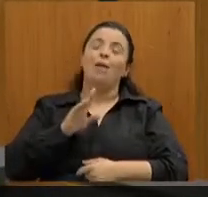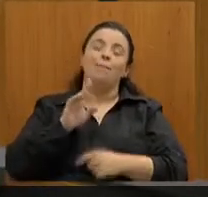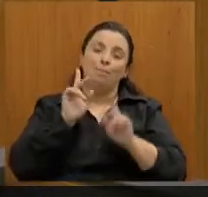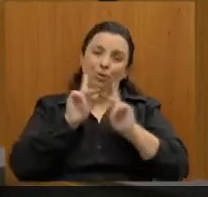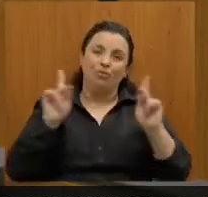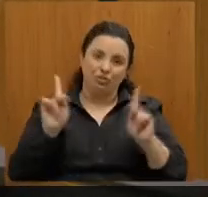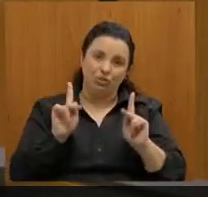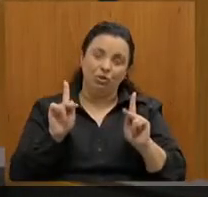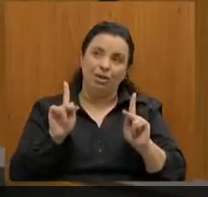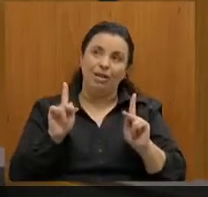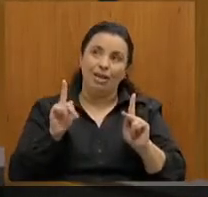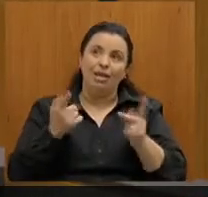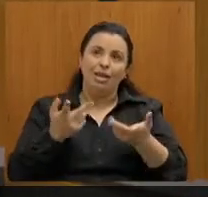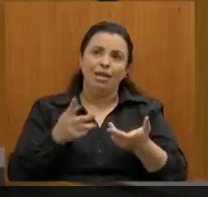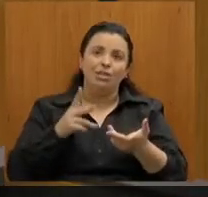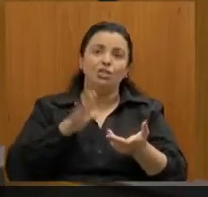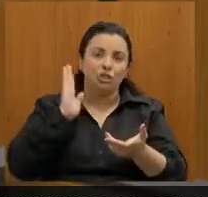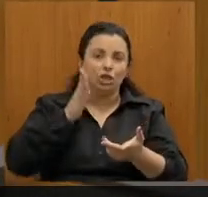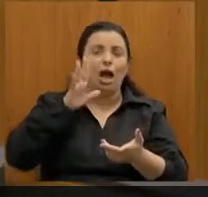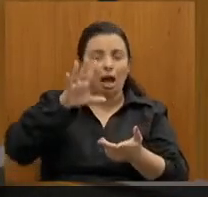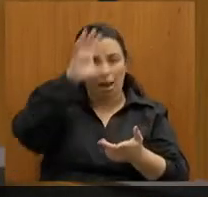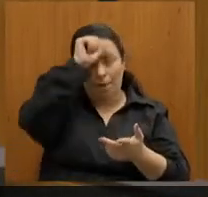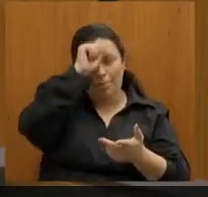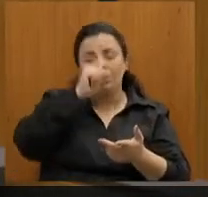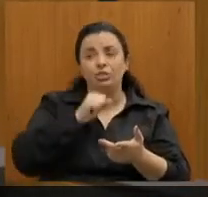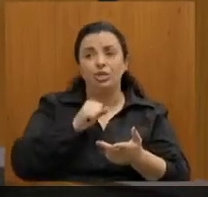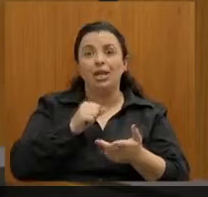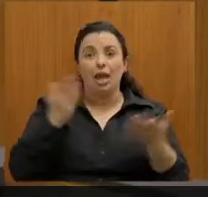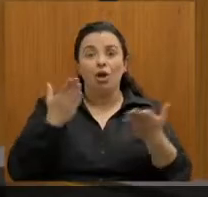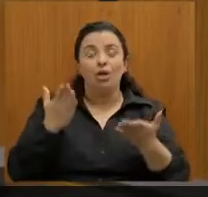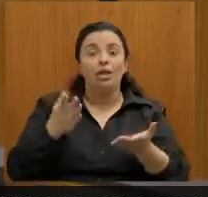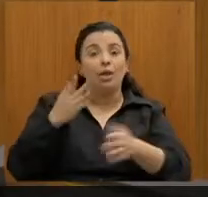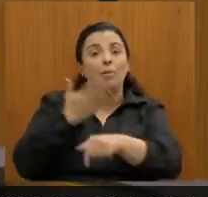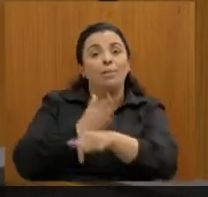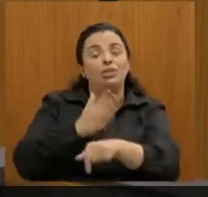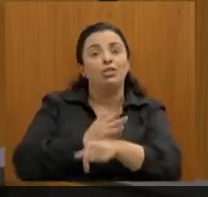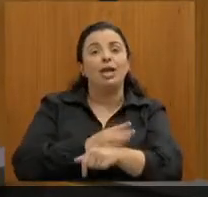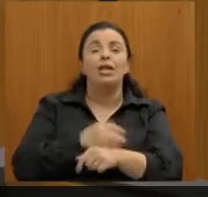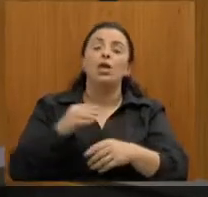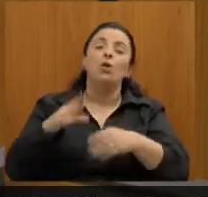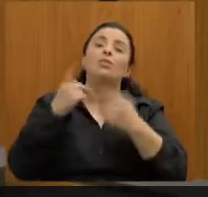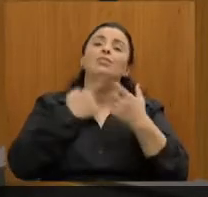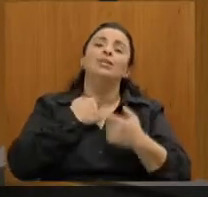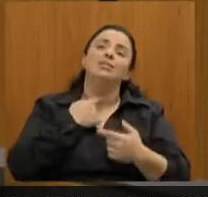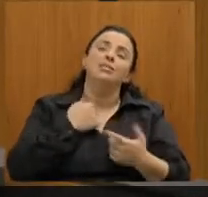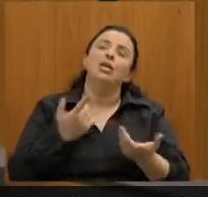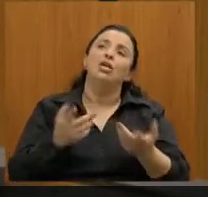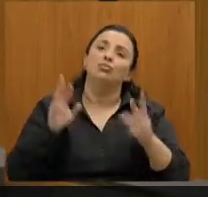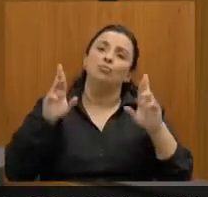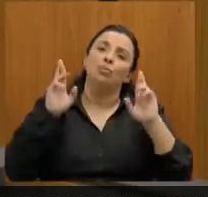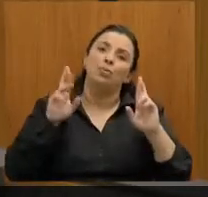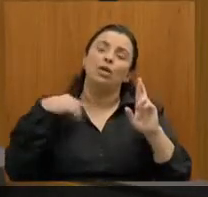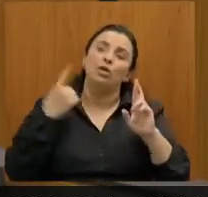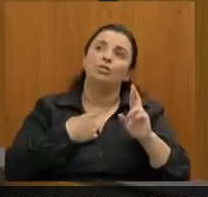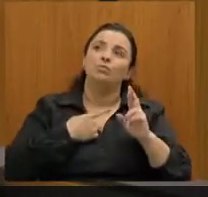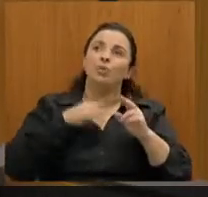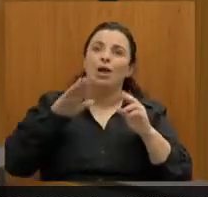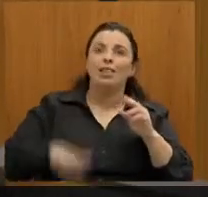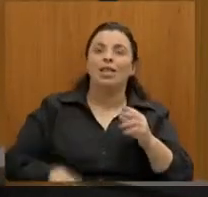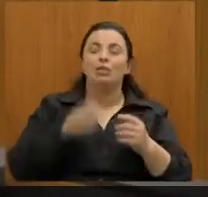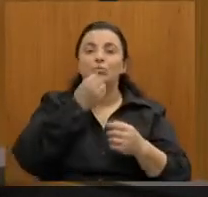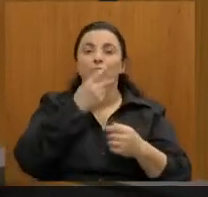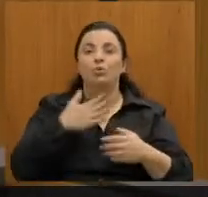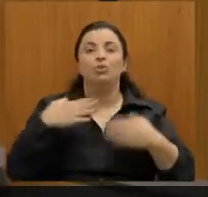para que possa ser cumprido também mas eu desejar que a gente tem uma excelente tarde de debates E mais uma vez dizer da minha honra